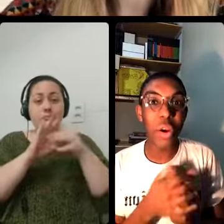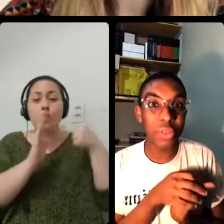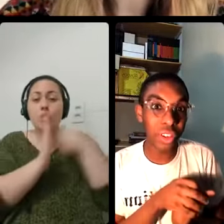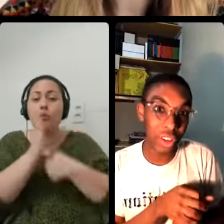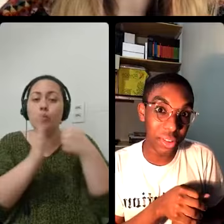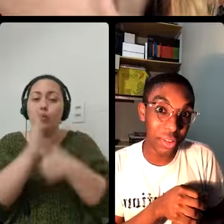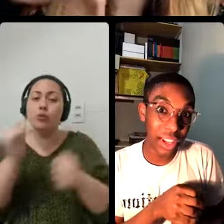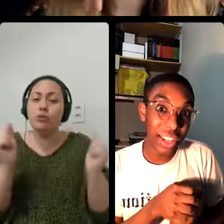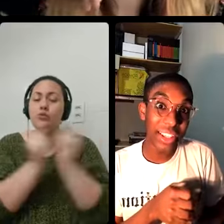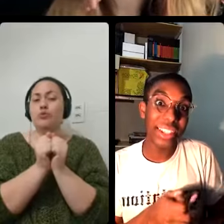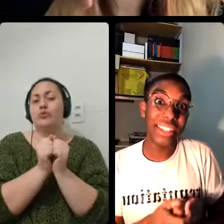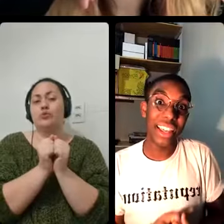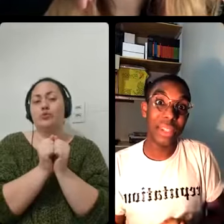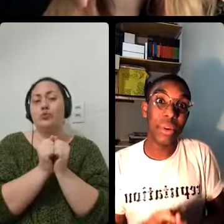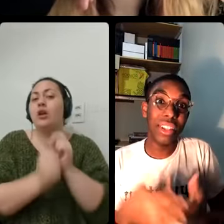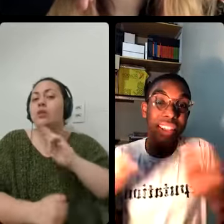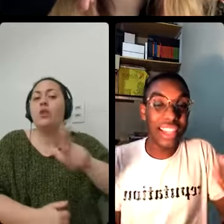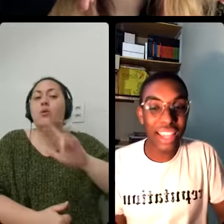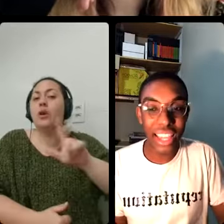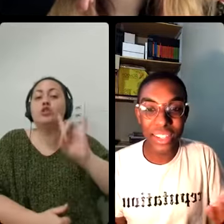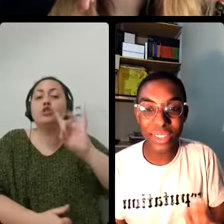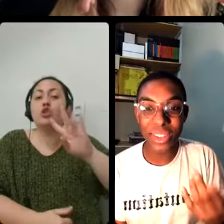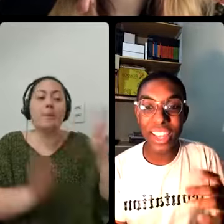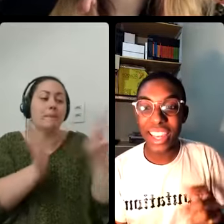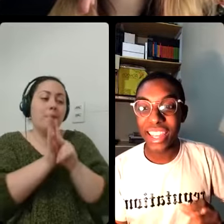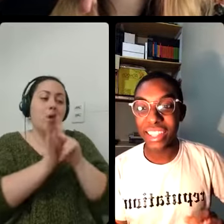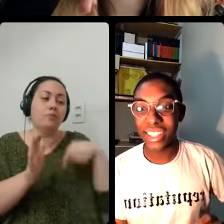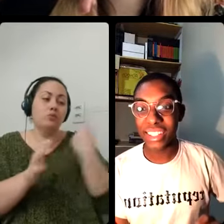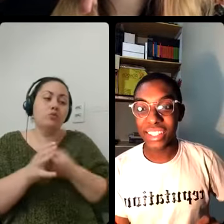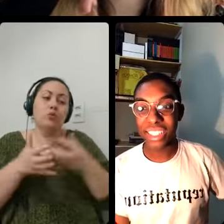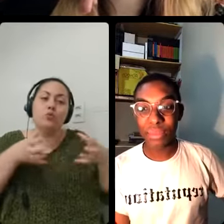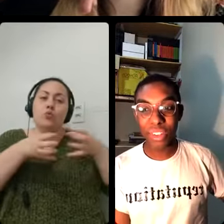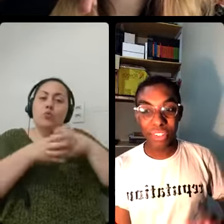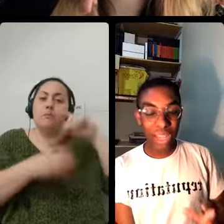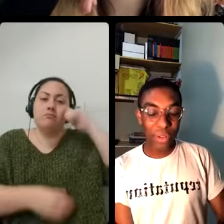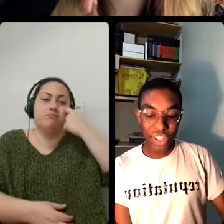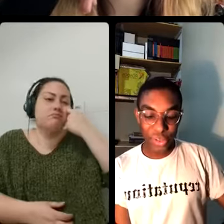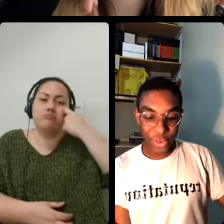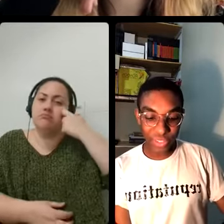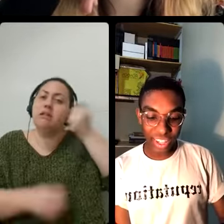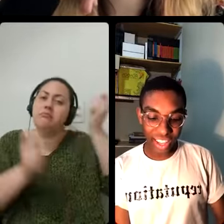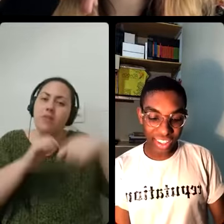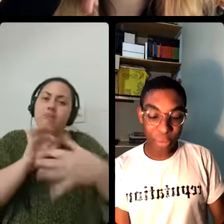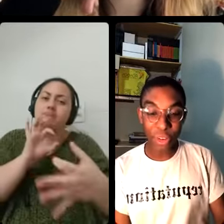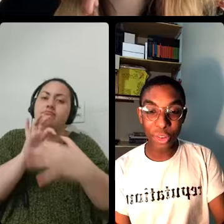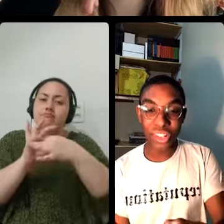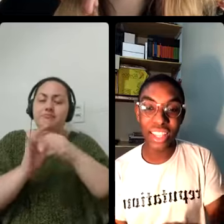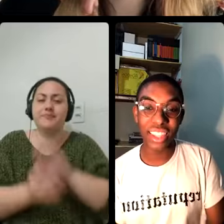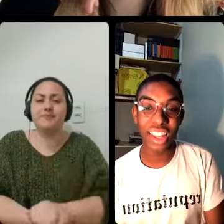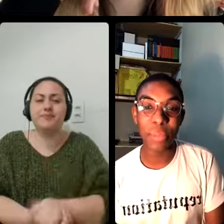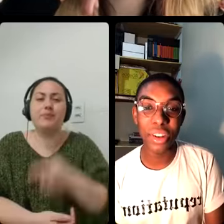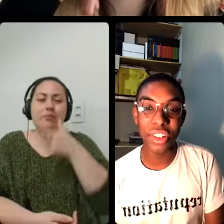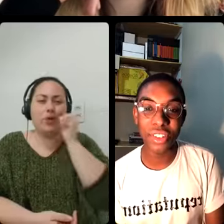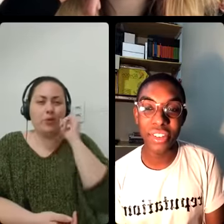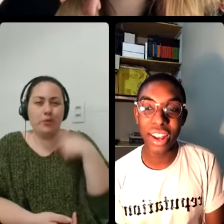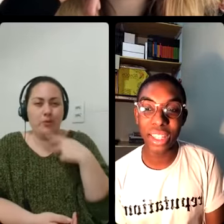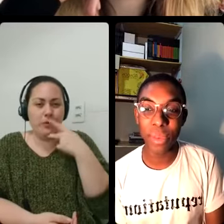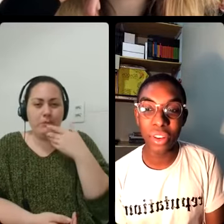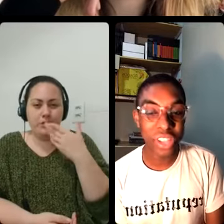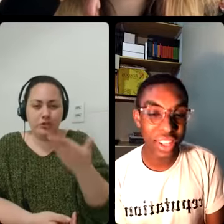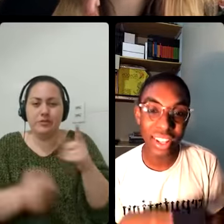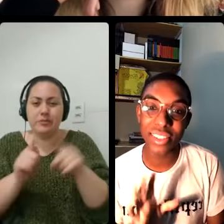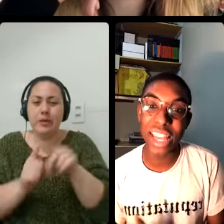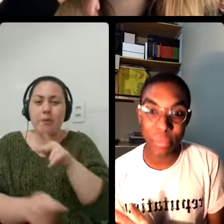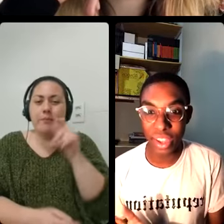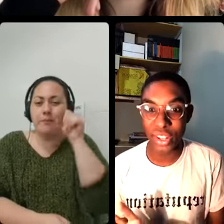Que não é algo só Uhum. nosso, que elas podem entender isso. Eu falei para ti ontem, né? E a própria Rudileta aqui, ela pode falar também.